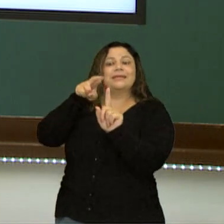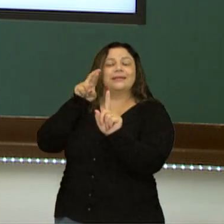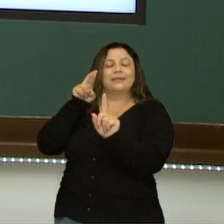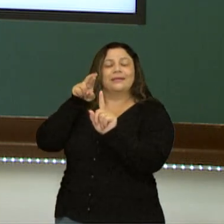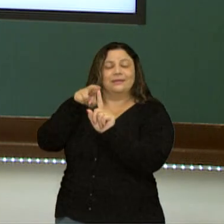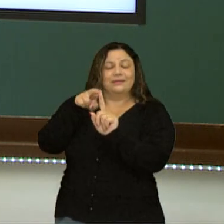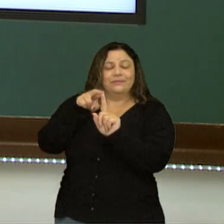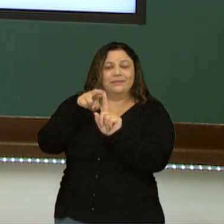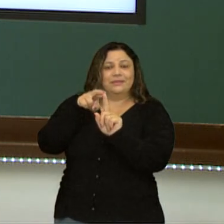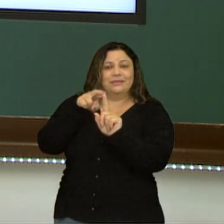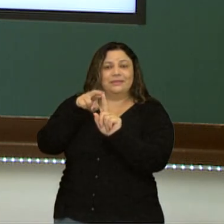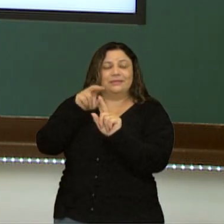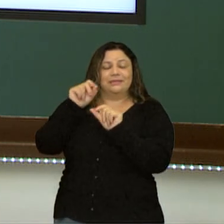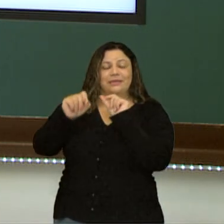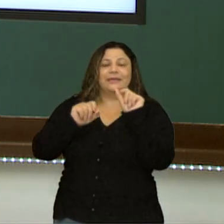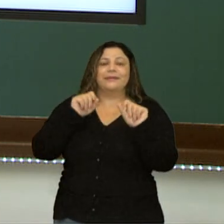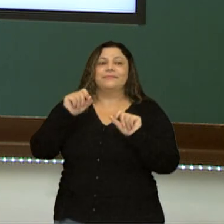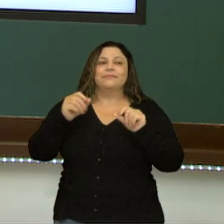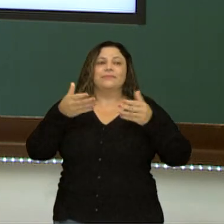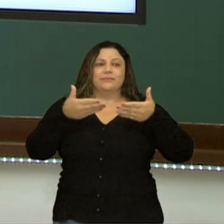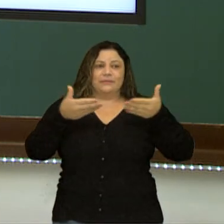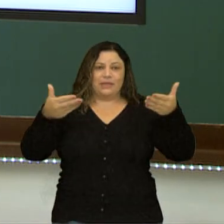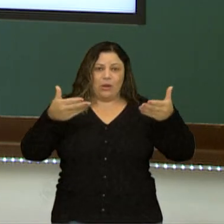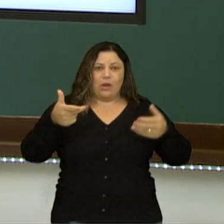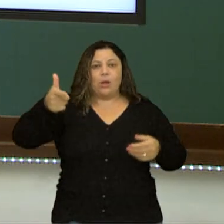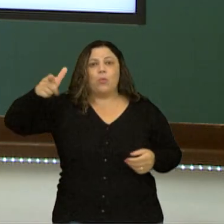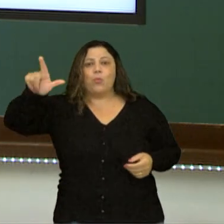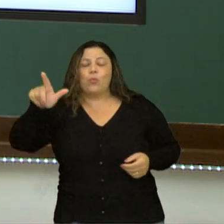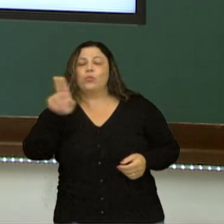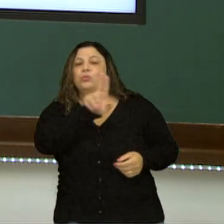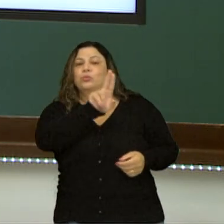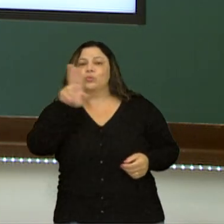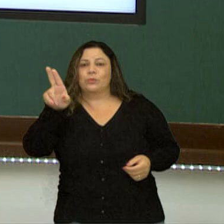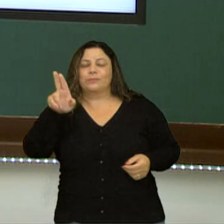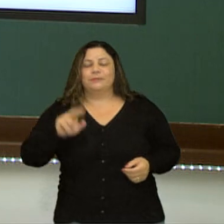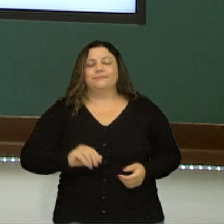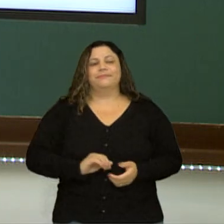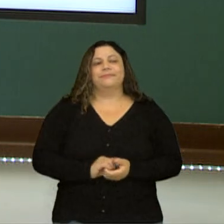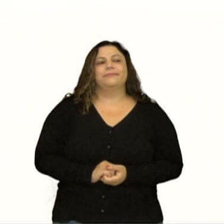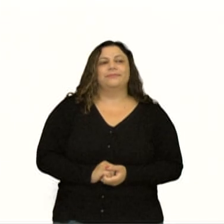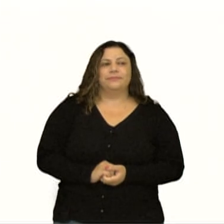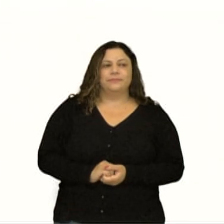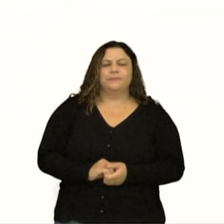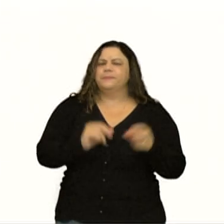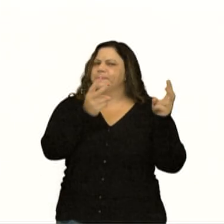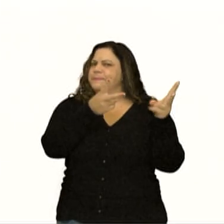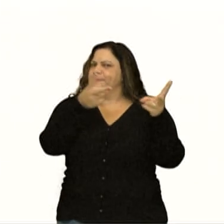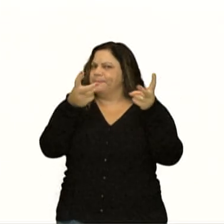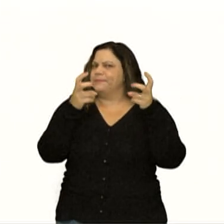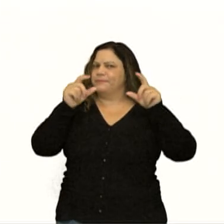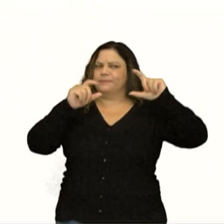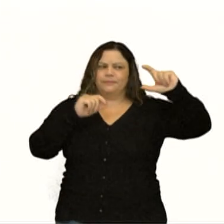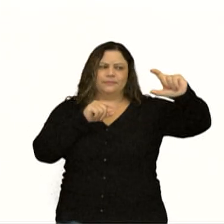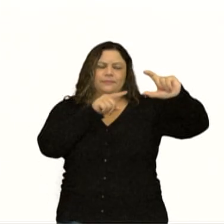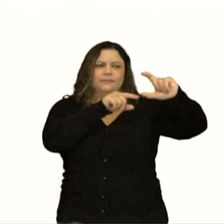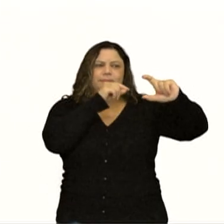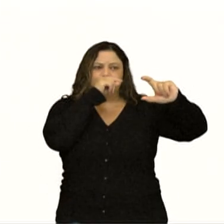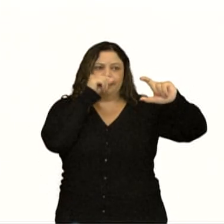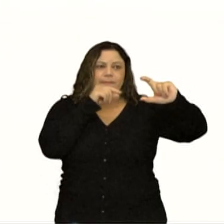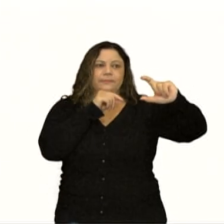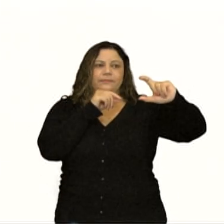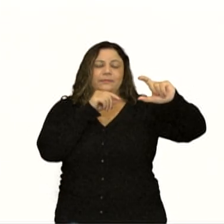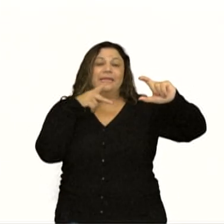normalmente fazem referência a um outro nome no nosso texto. Observe aqui então, no trecho, em